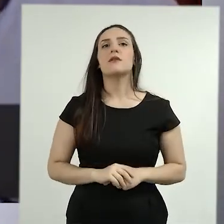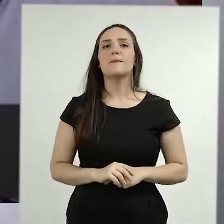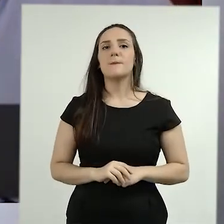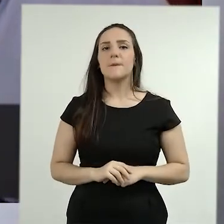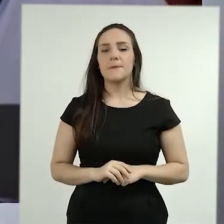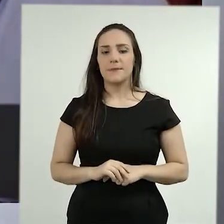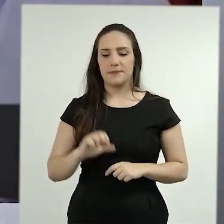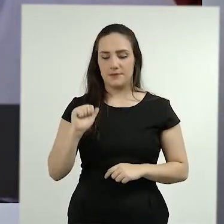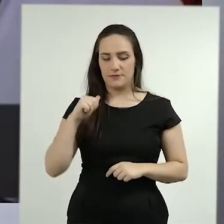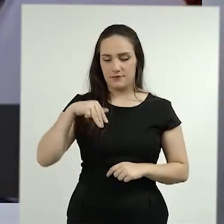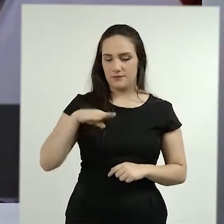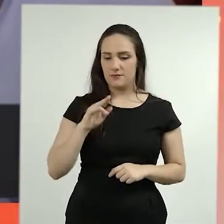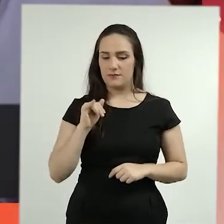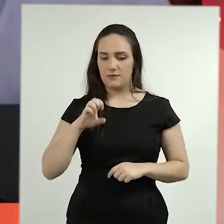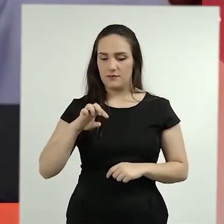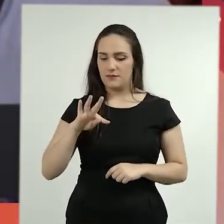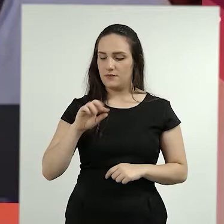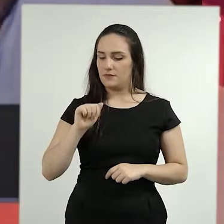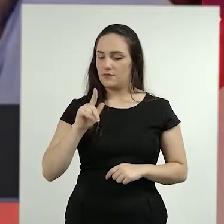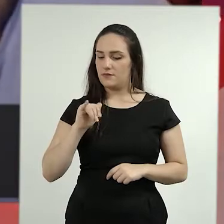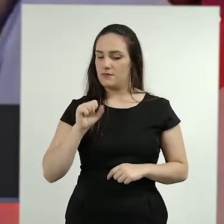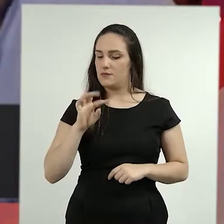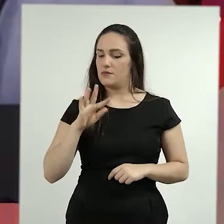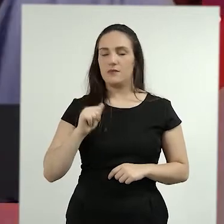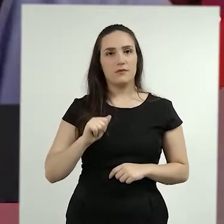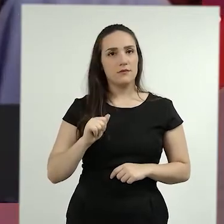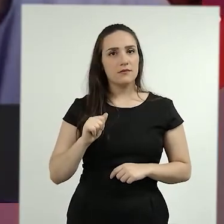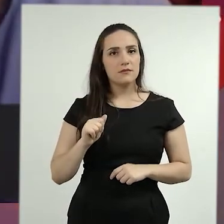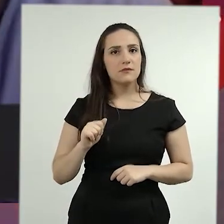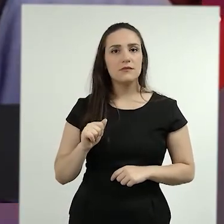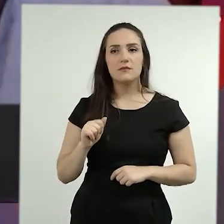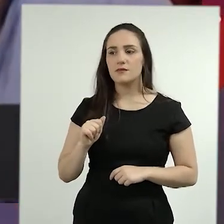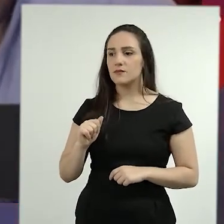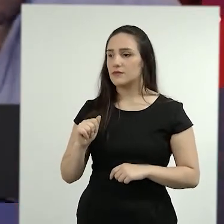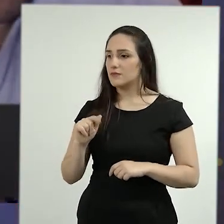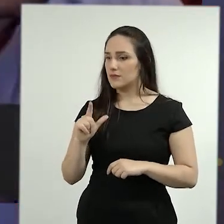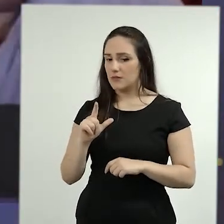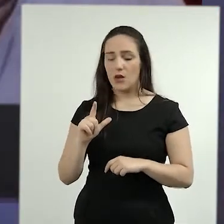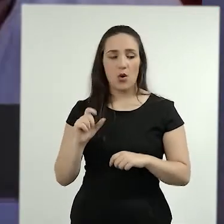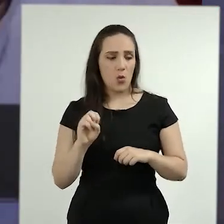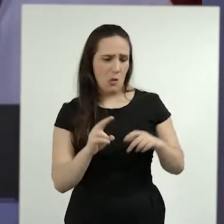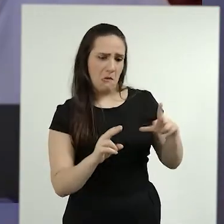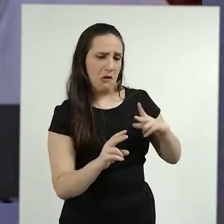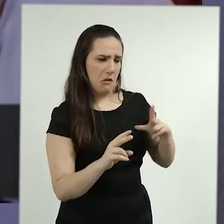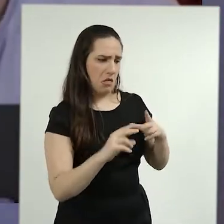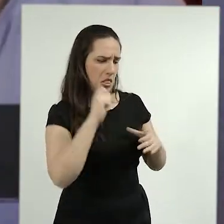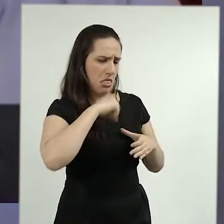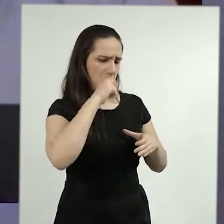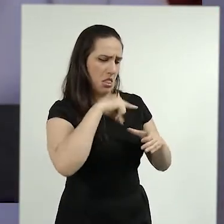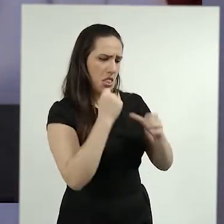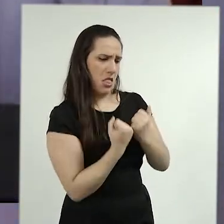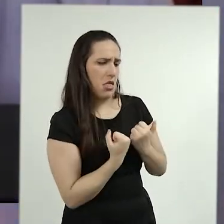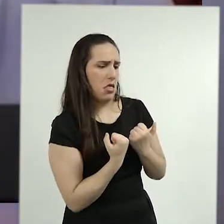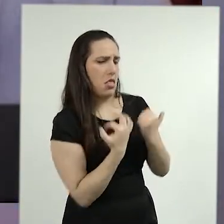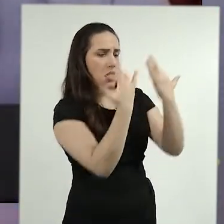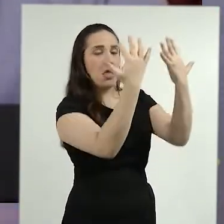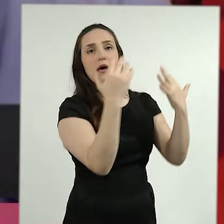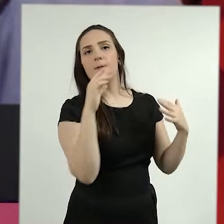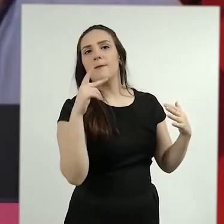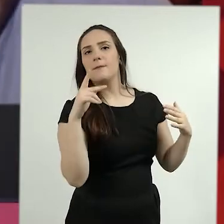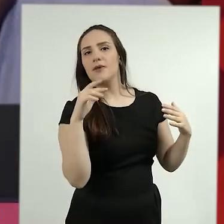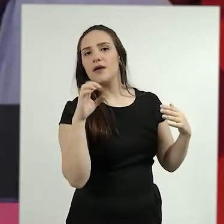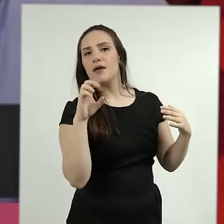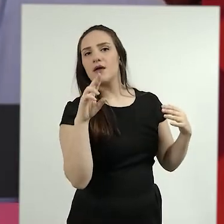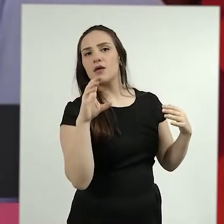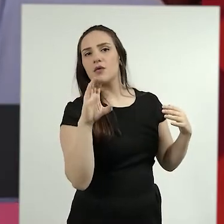pecuarista ou a pessoa que trabalha com monoculturas aí, tem muito no Cerrado, né, plantação de eucalipto, soja e tal. Então, a gente não